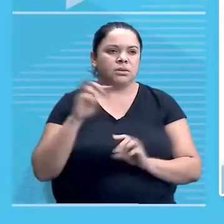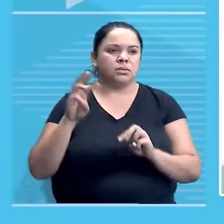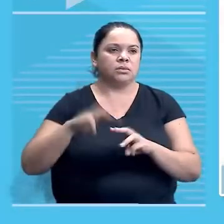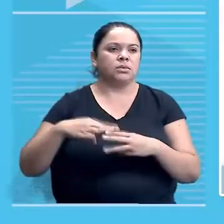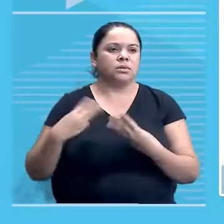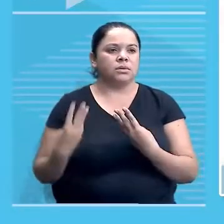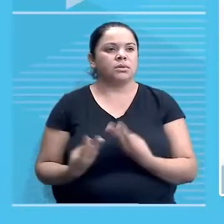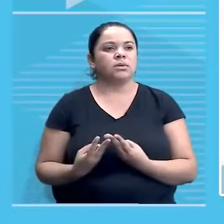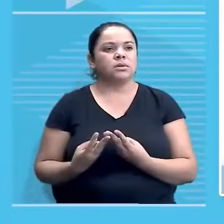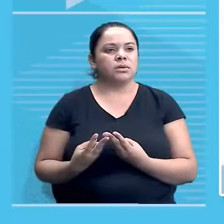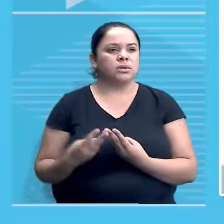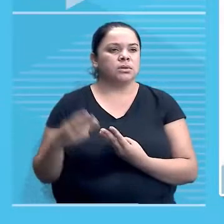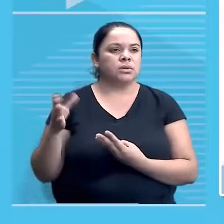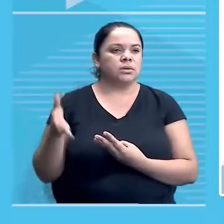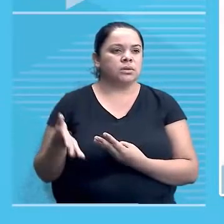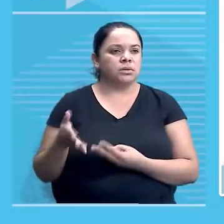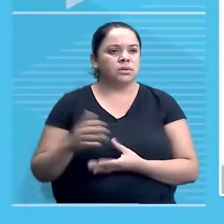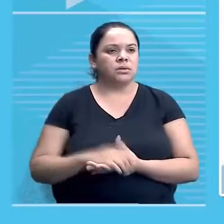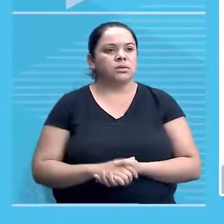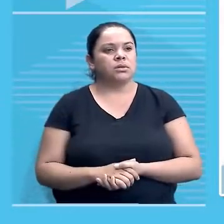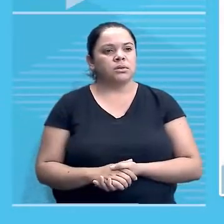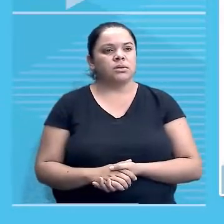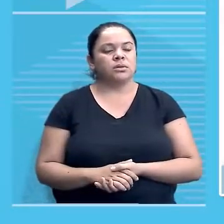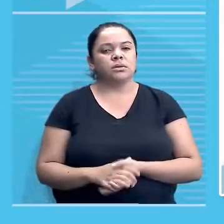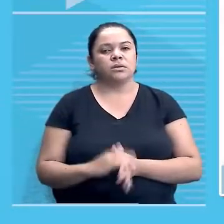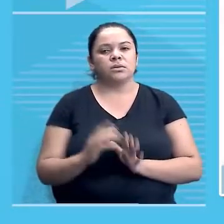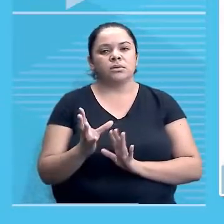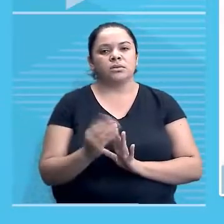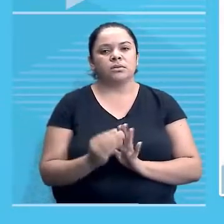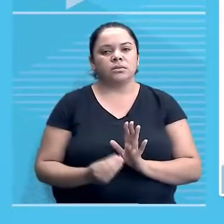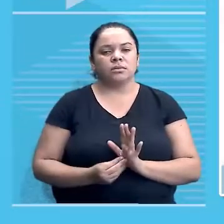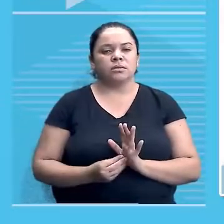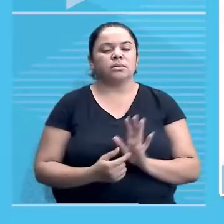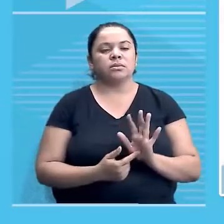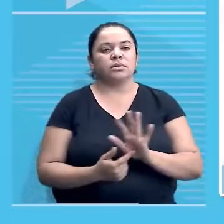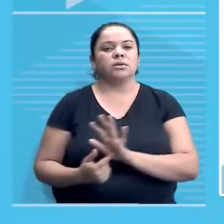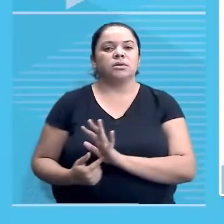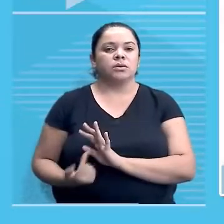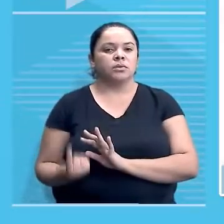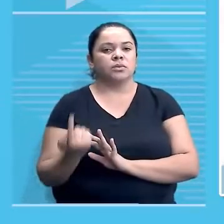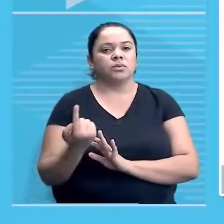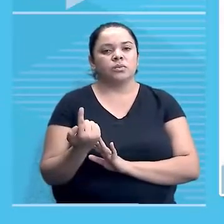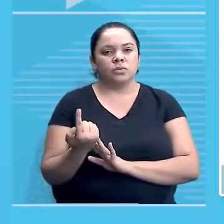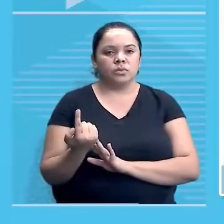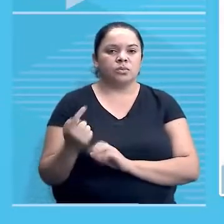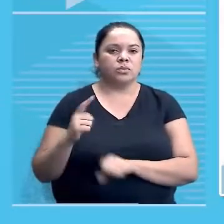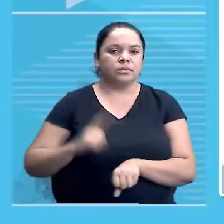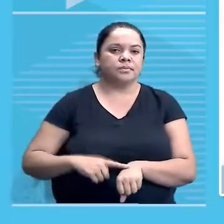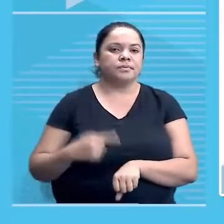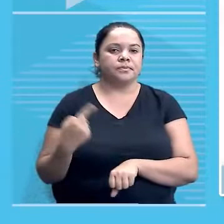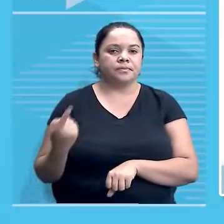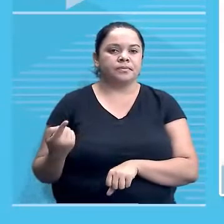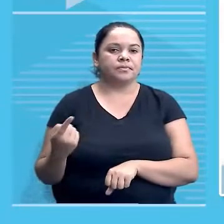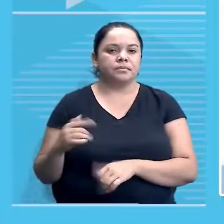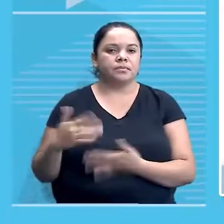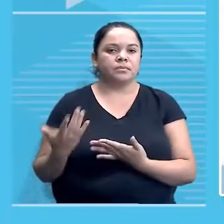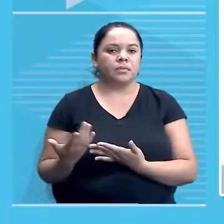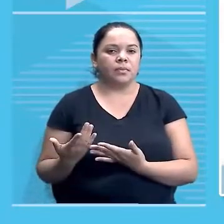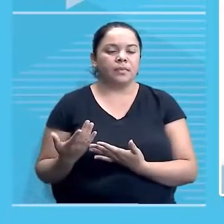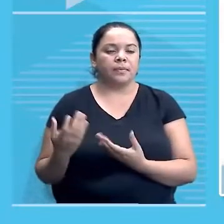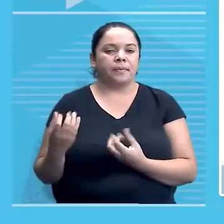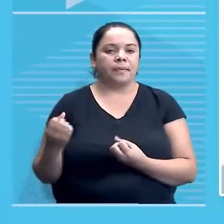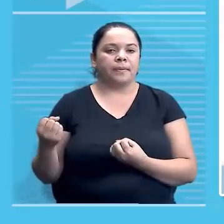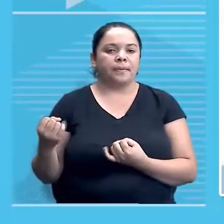slide, esse conteúdo uma vez, quando a gente trabalhou a definição de